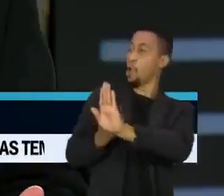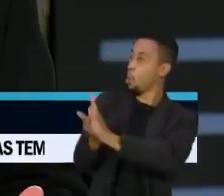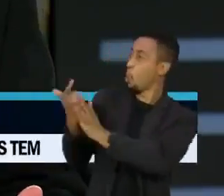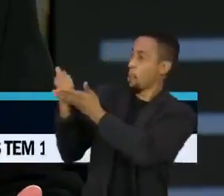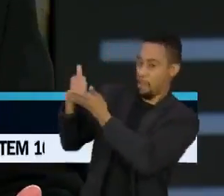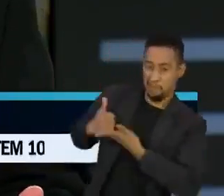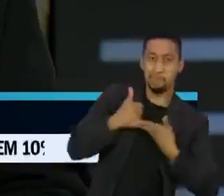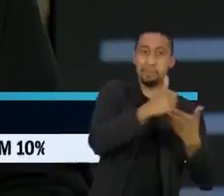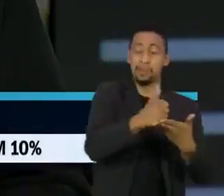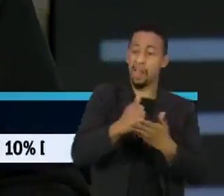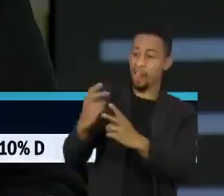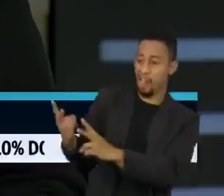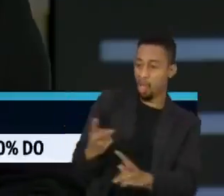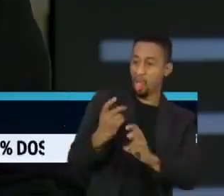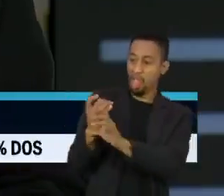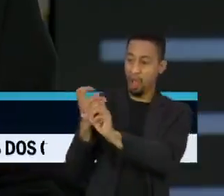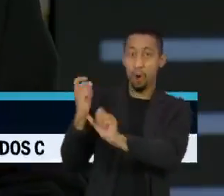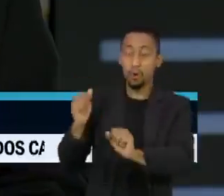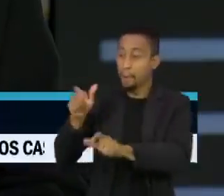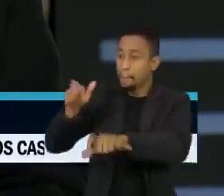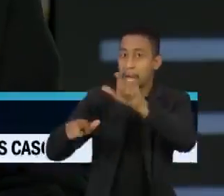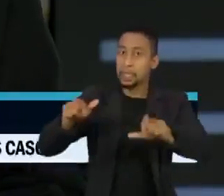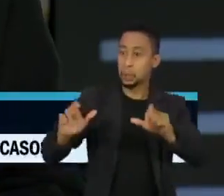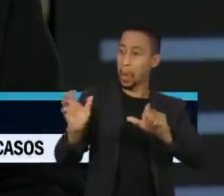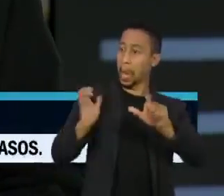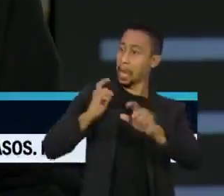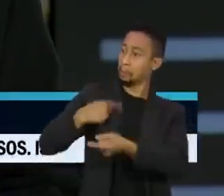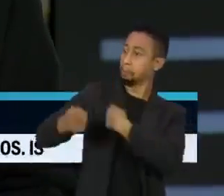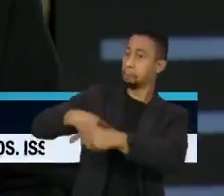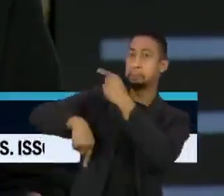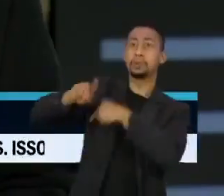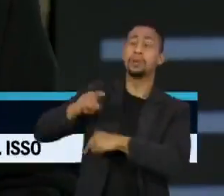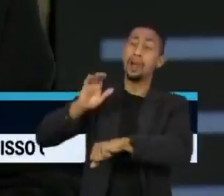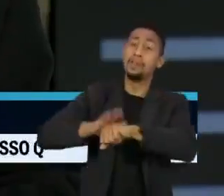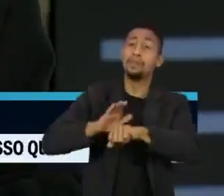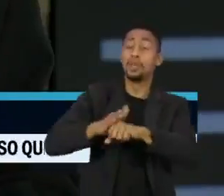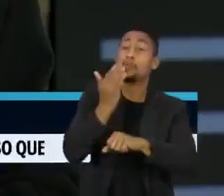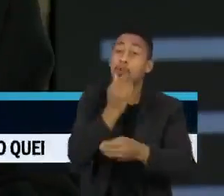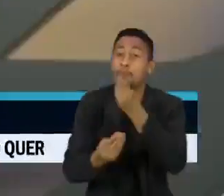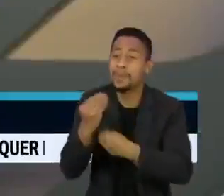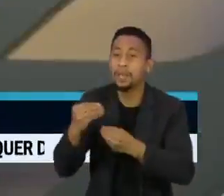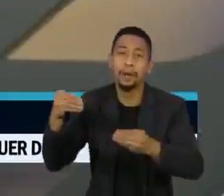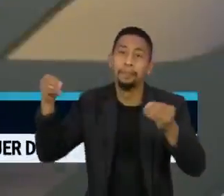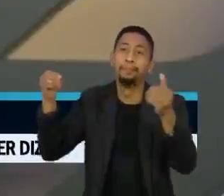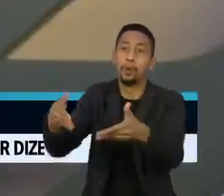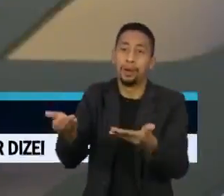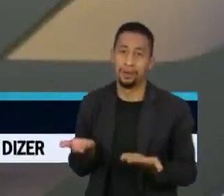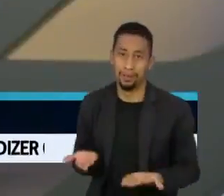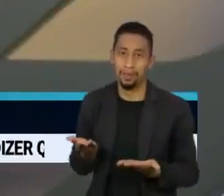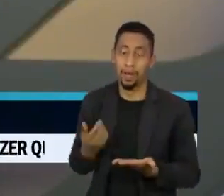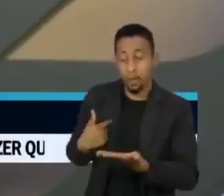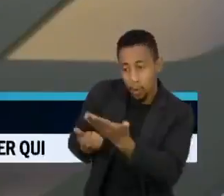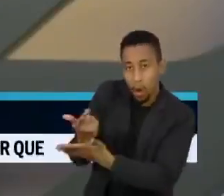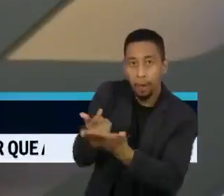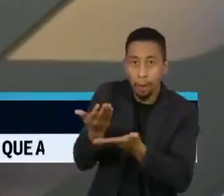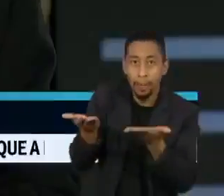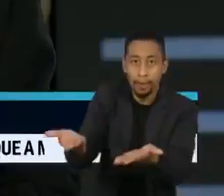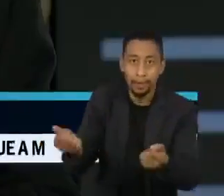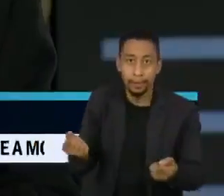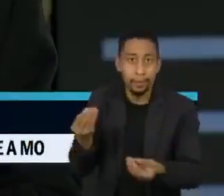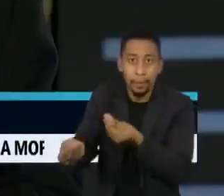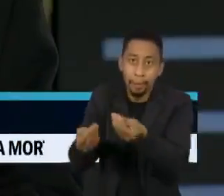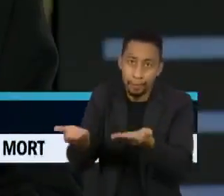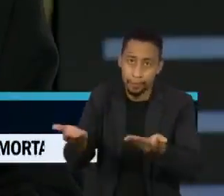muita gente vai ficando rico e você vai fazendo porcaria O problema é que como fala o gol Oi gente ficar vendendo porcaria mas Um dos problemas